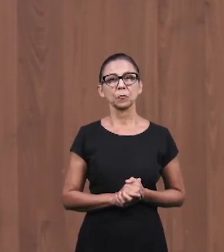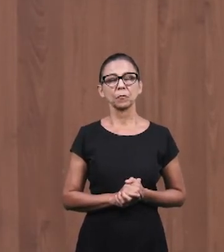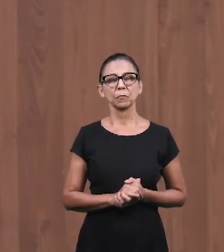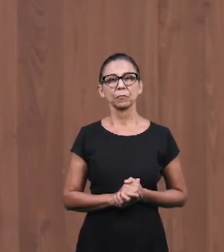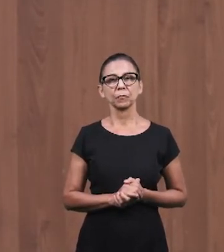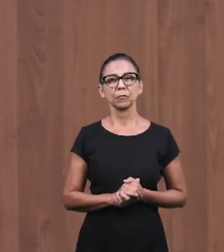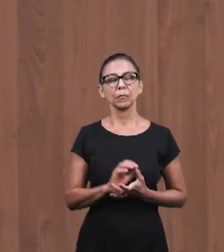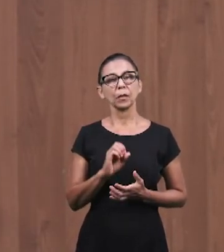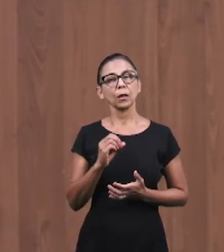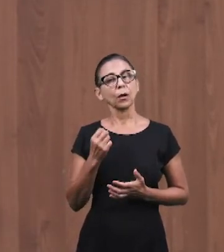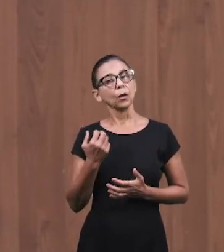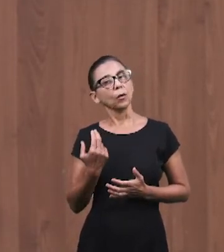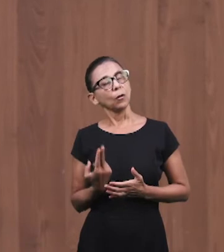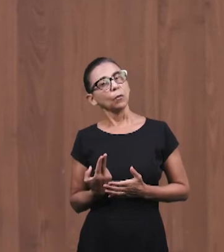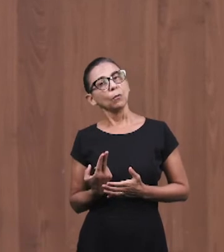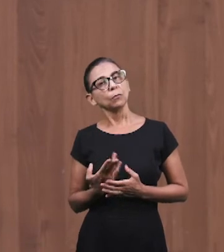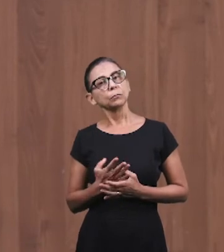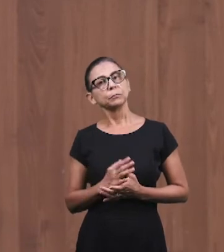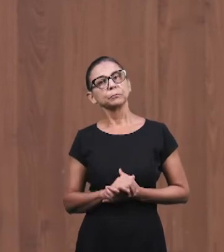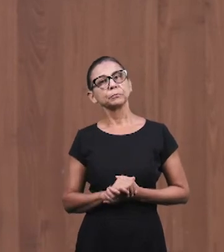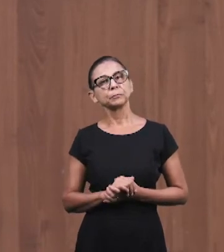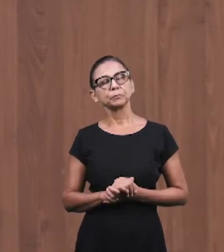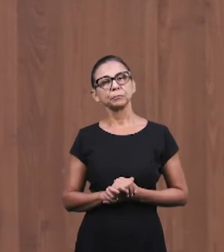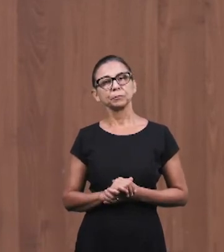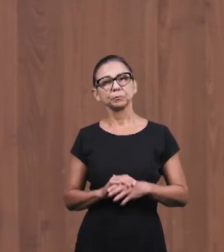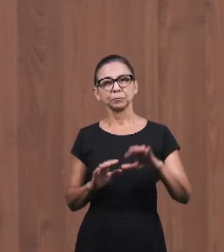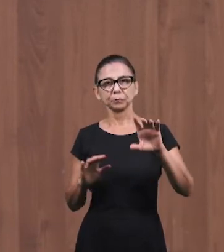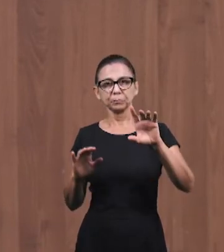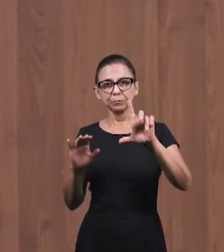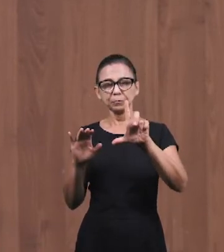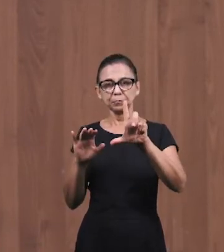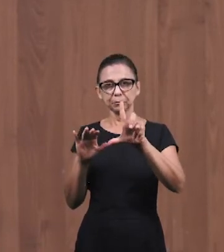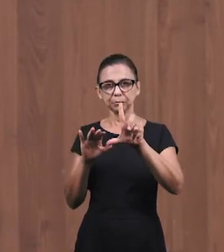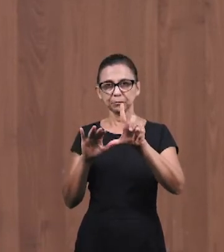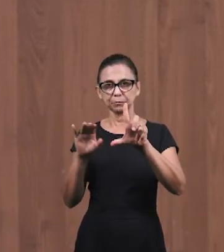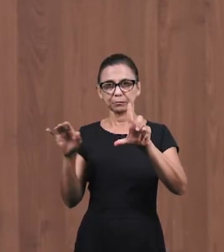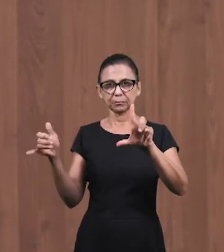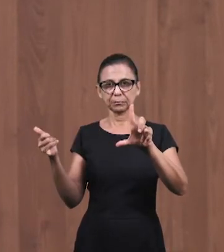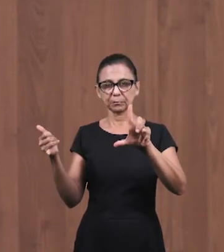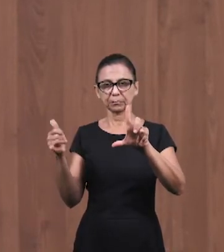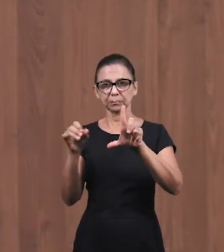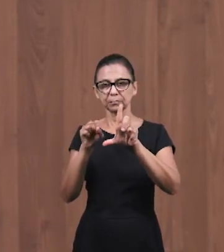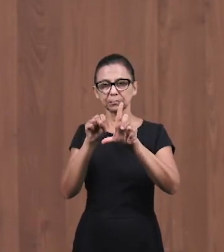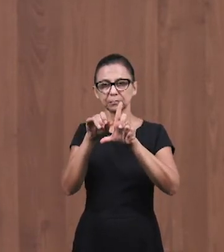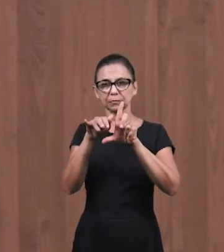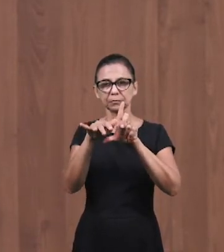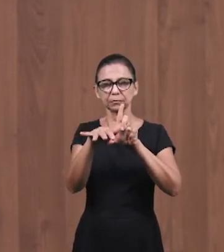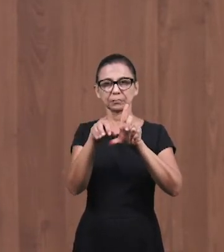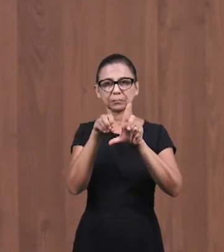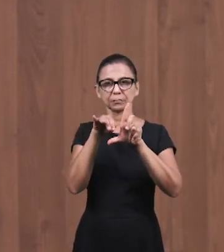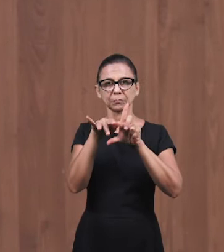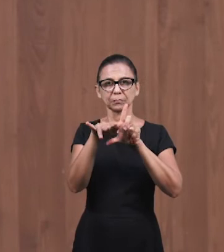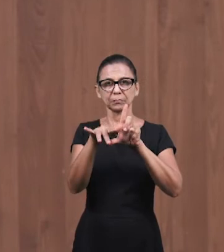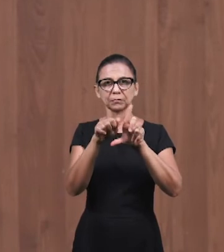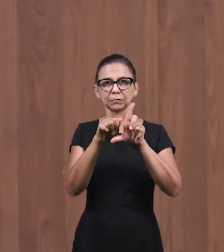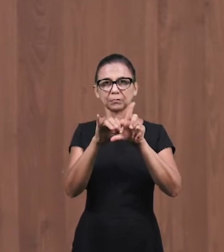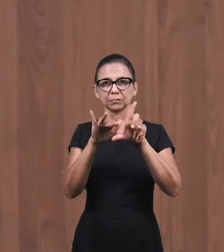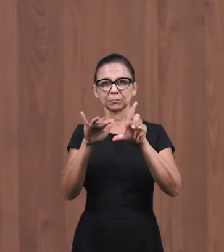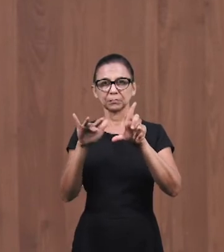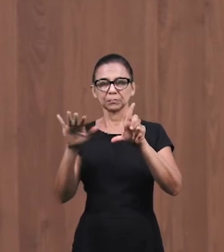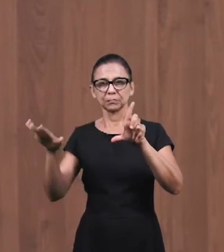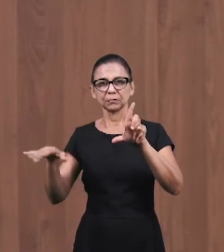contato@radiomanaim.com.br, ou mesmo aproximar agora a câmera do seu celular aí no nosso QR Code que está na